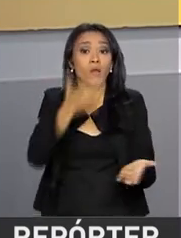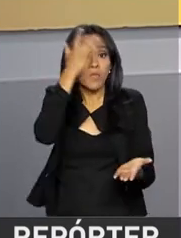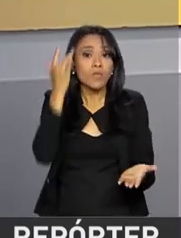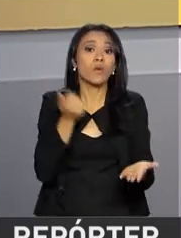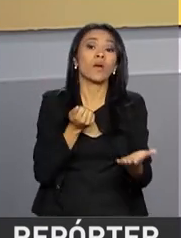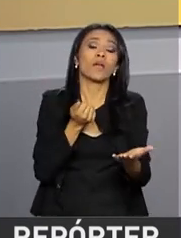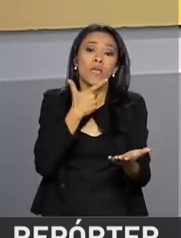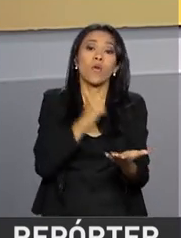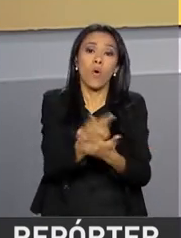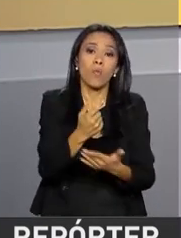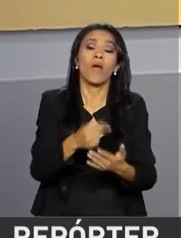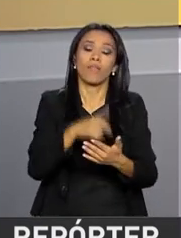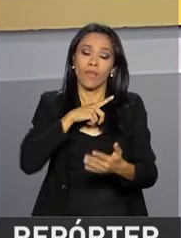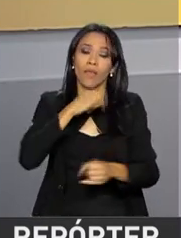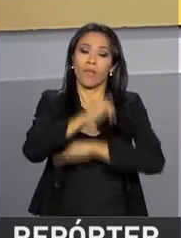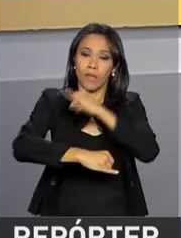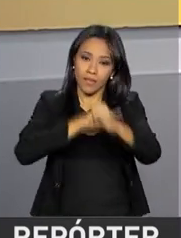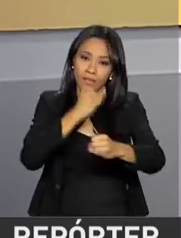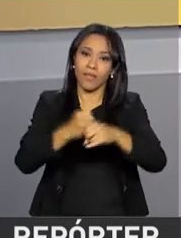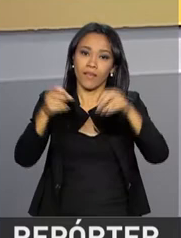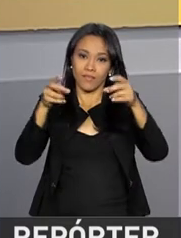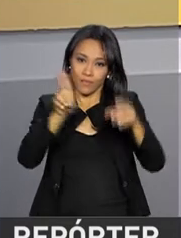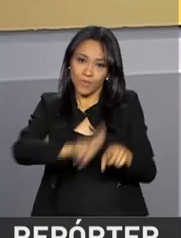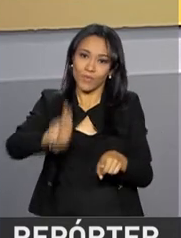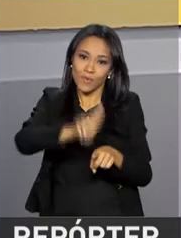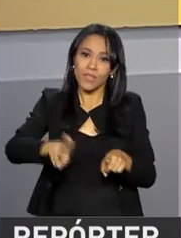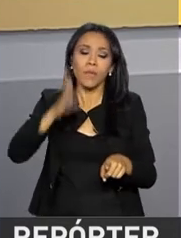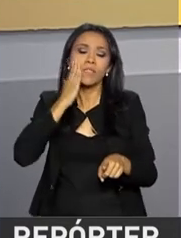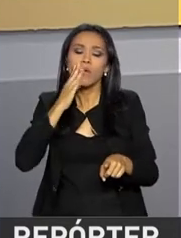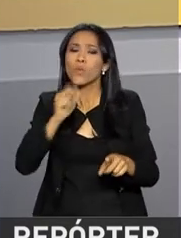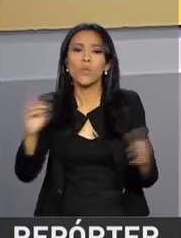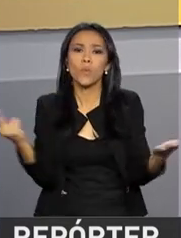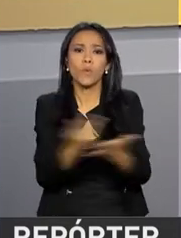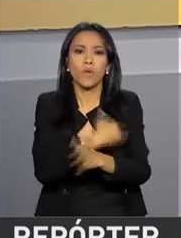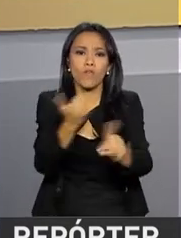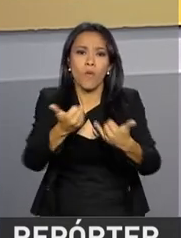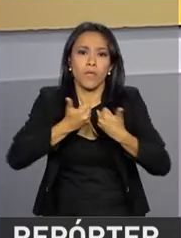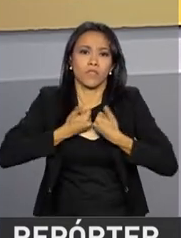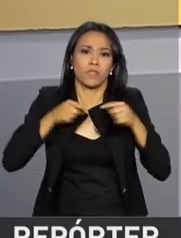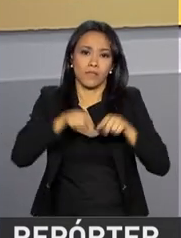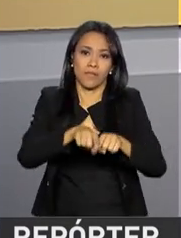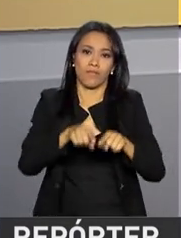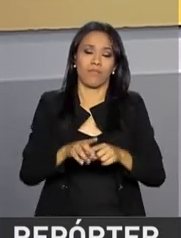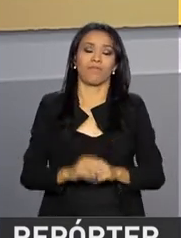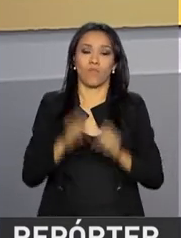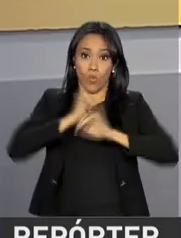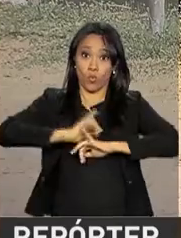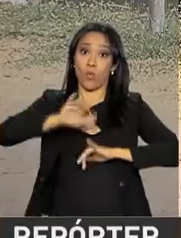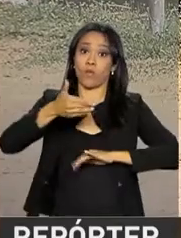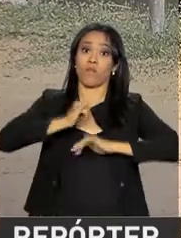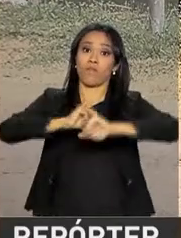internet uma nova maneira de se manterem informados sobre esse tipo de comunicado